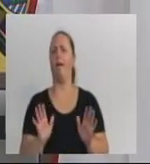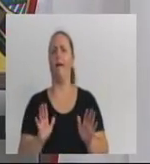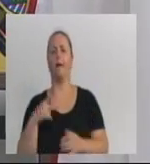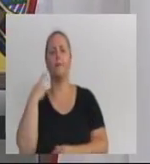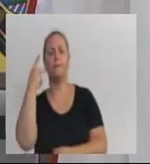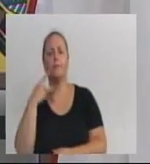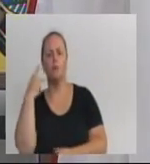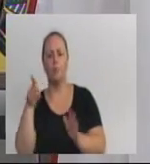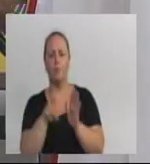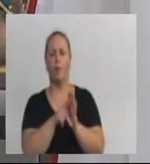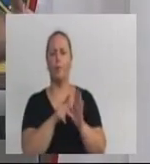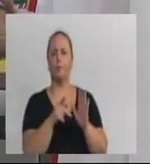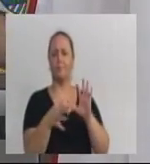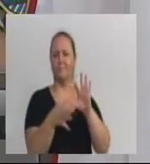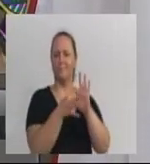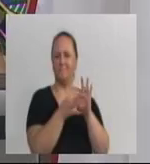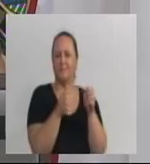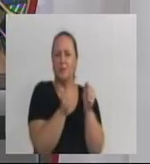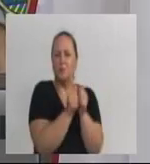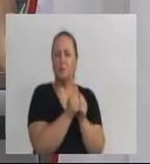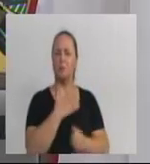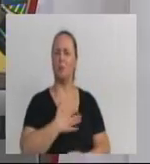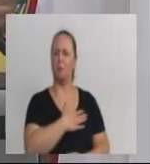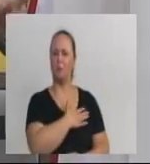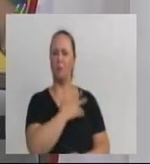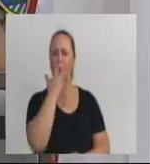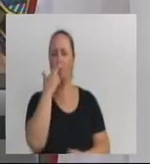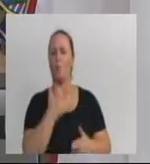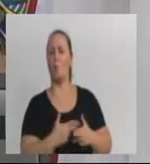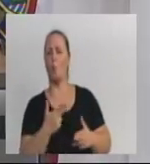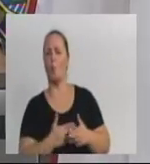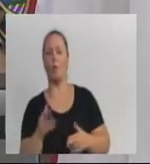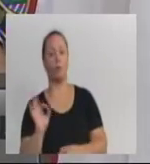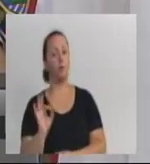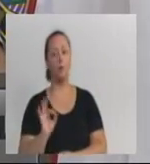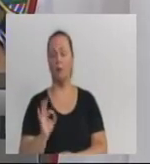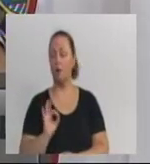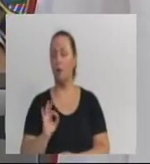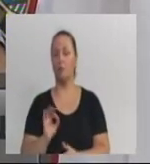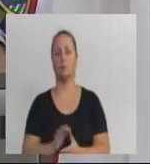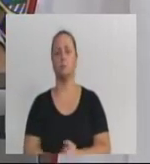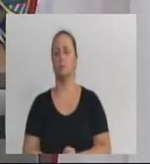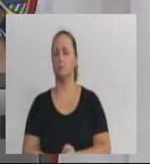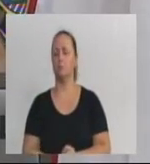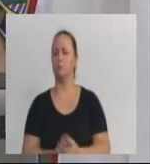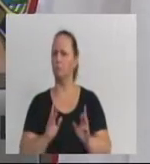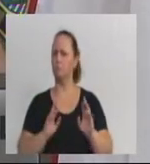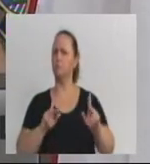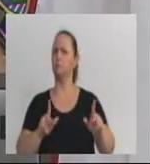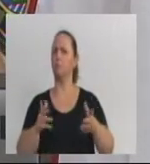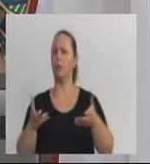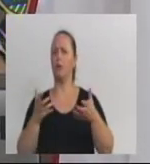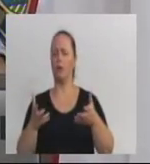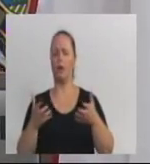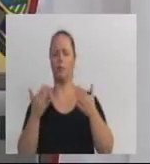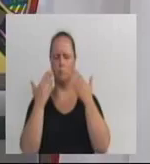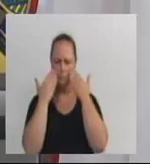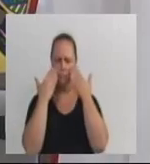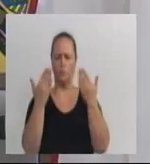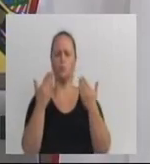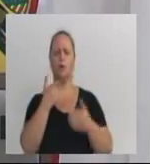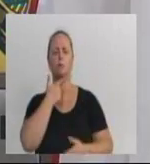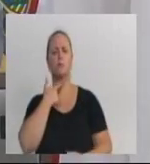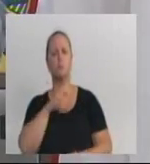menos o prefeito Napoleão, que estamos tampando o sol com a peneira e escondendo os problemas. Pelo contrário, fomos lá de peito aberto,